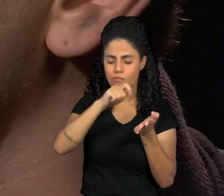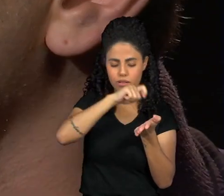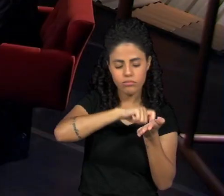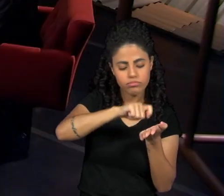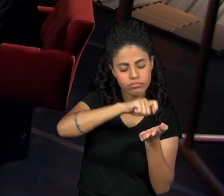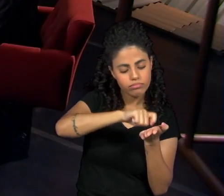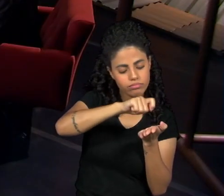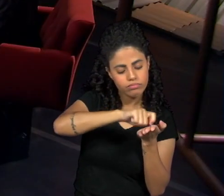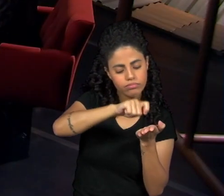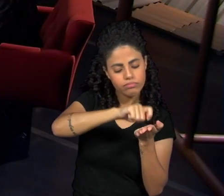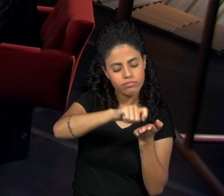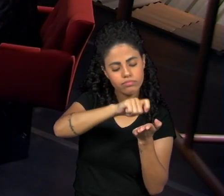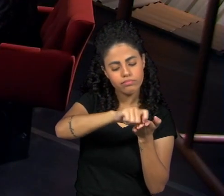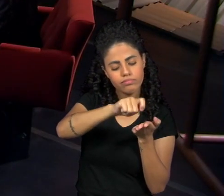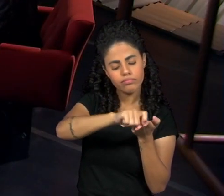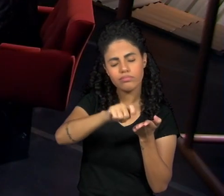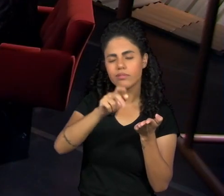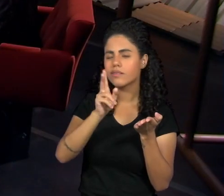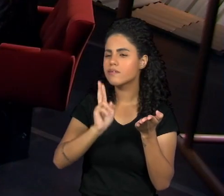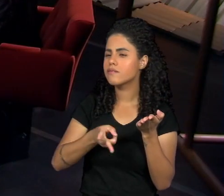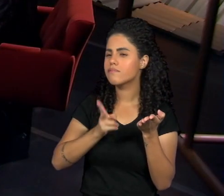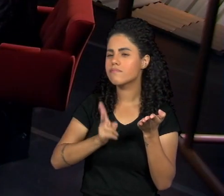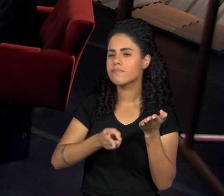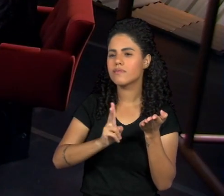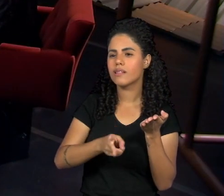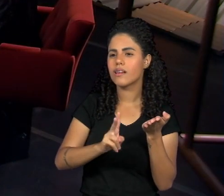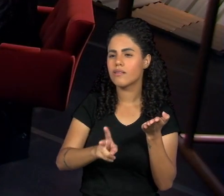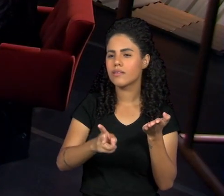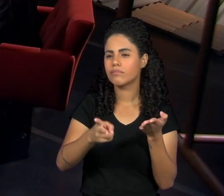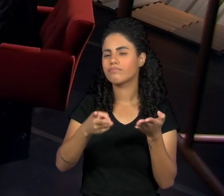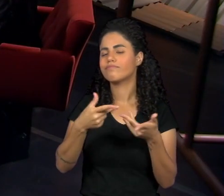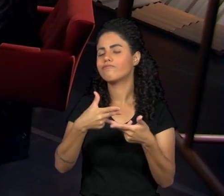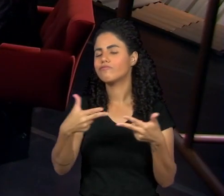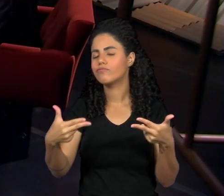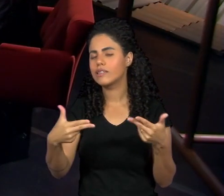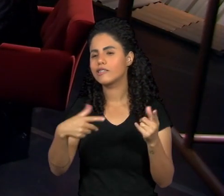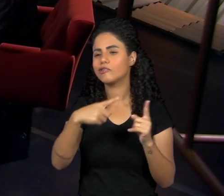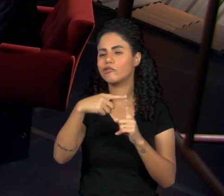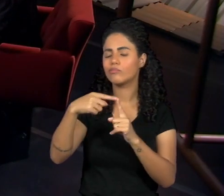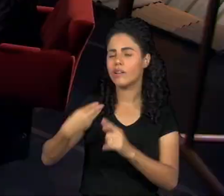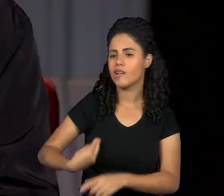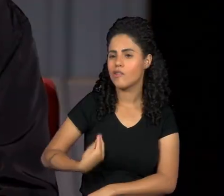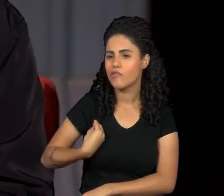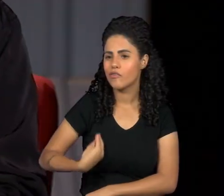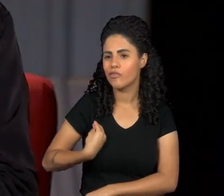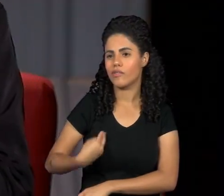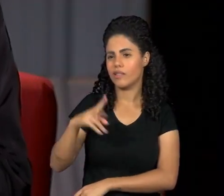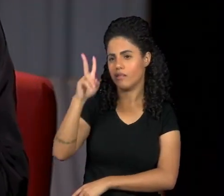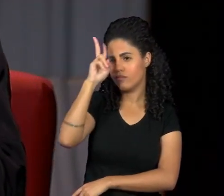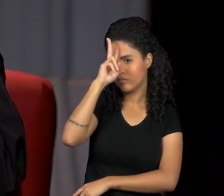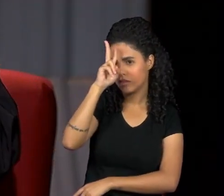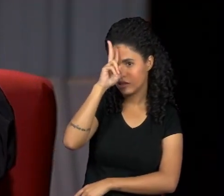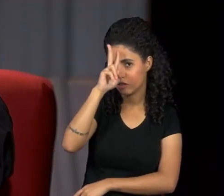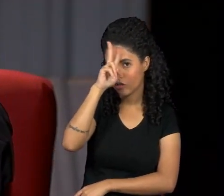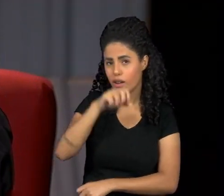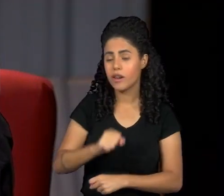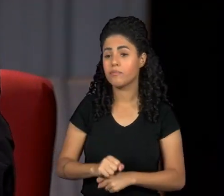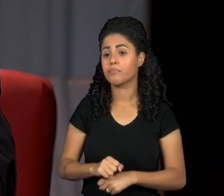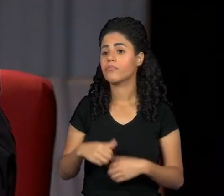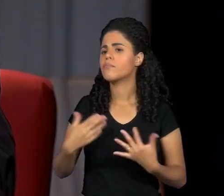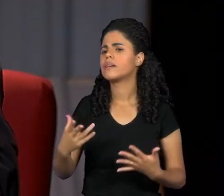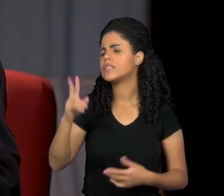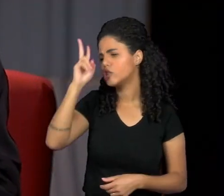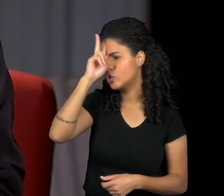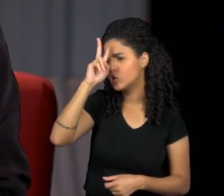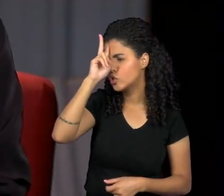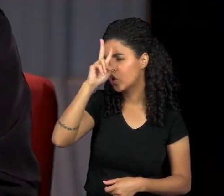foi subalternizado de inúmeras maneiras também, pela vida, pela história que eu falo, pela história